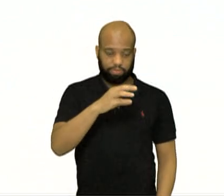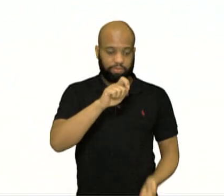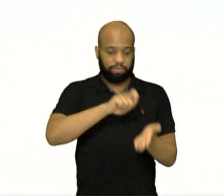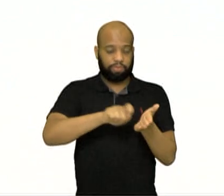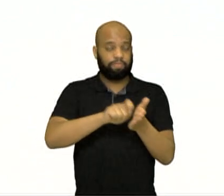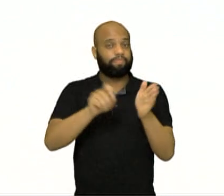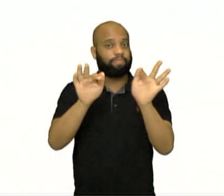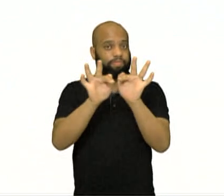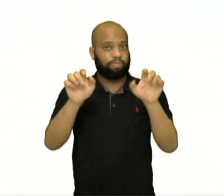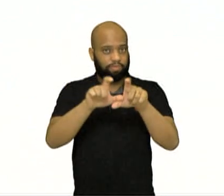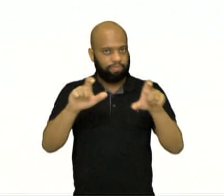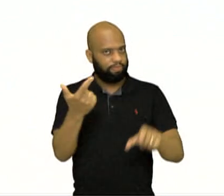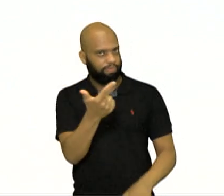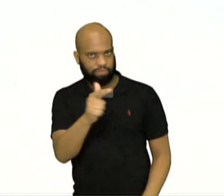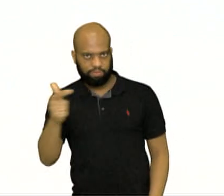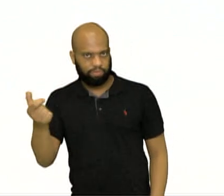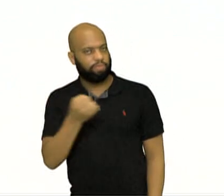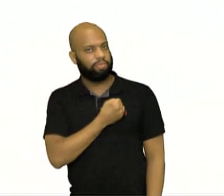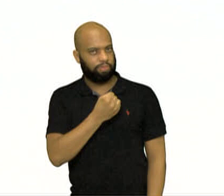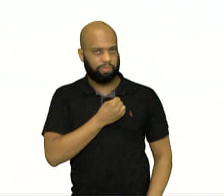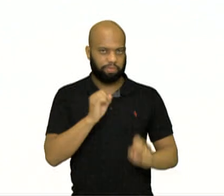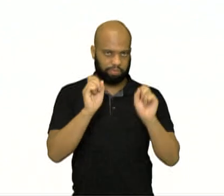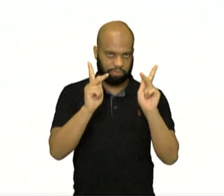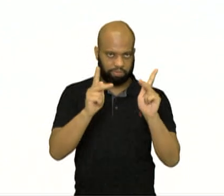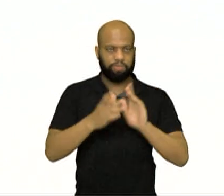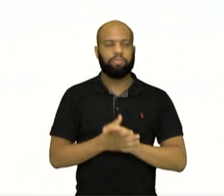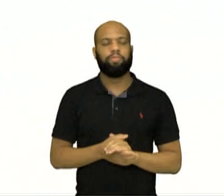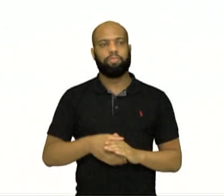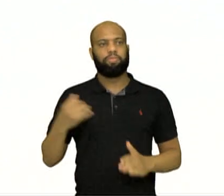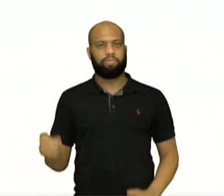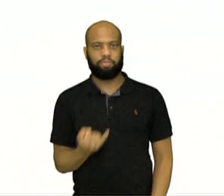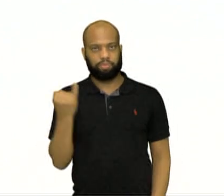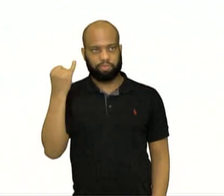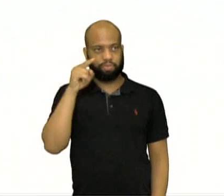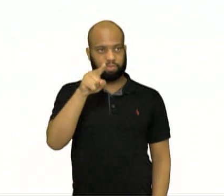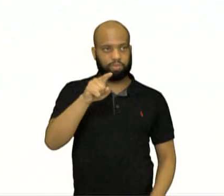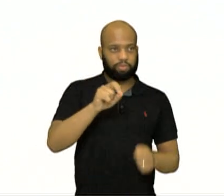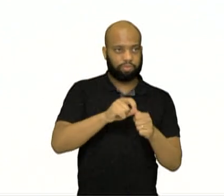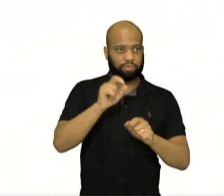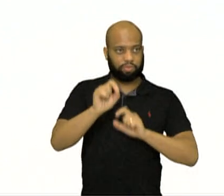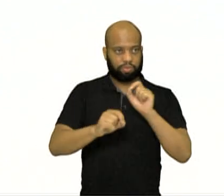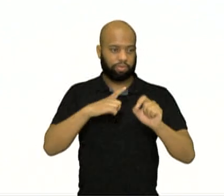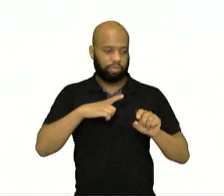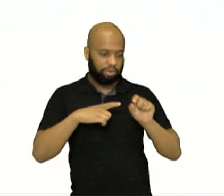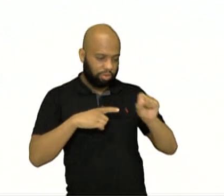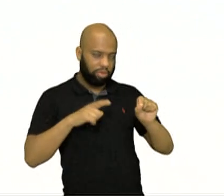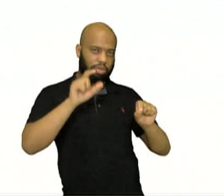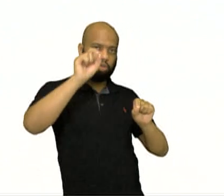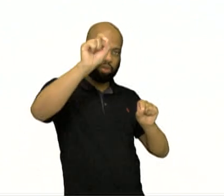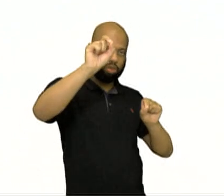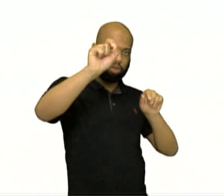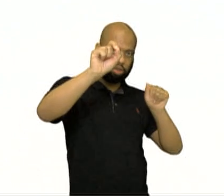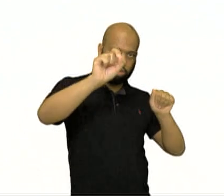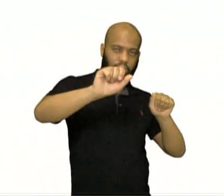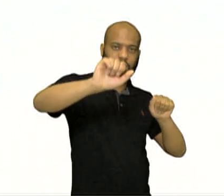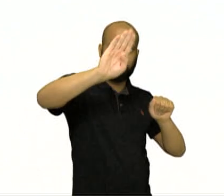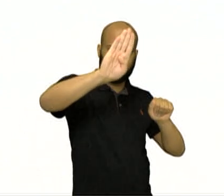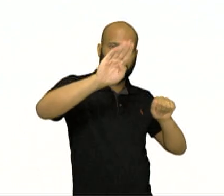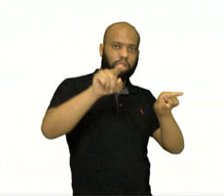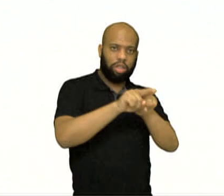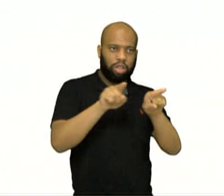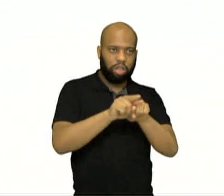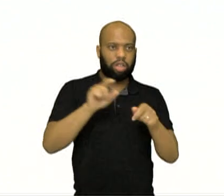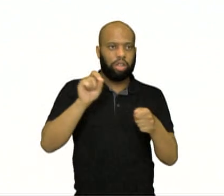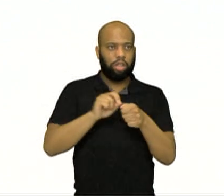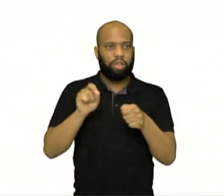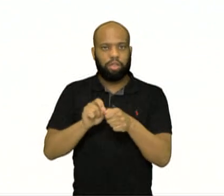a expressão que vai dar o trabalho. Lembre-se que aqui você tem o potencial no ponto A e o potencial no ponto B.